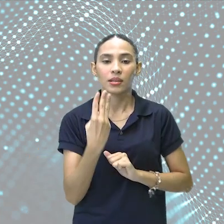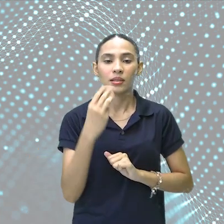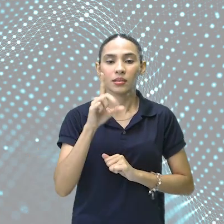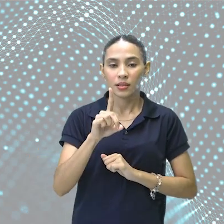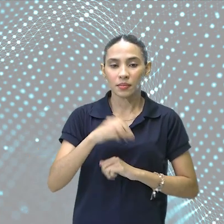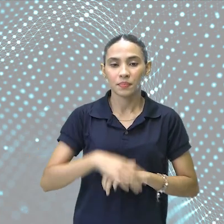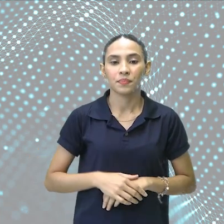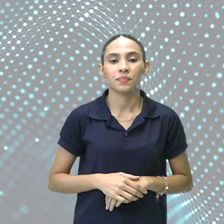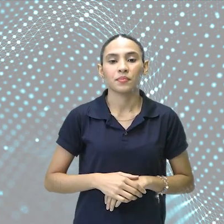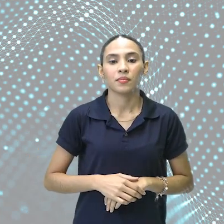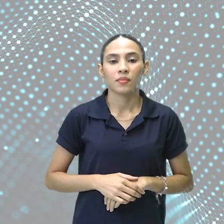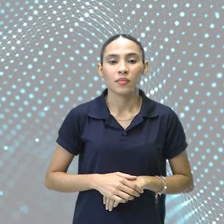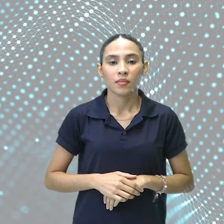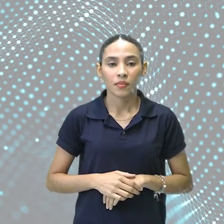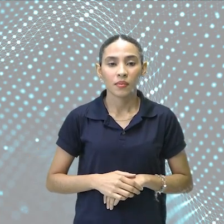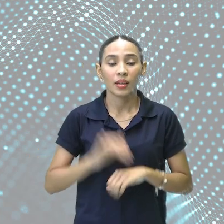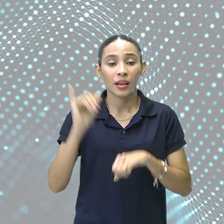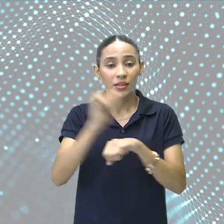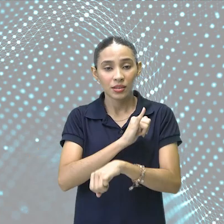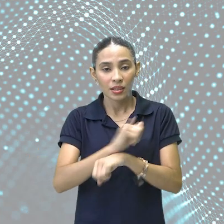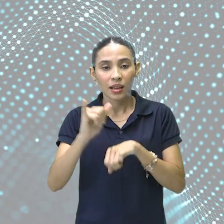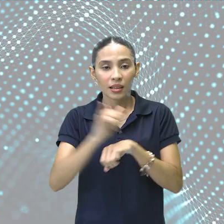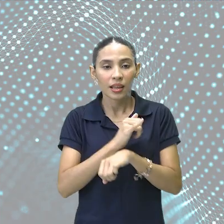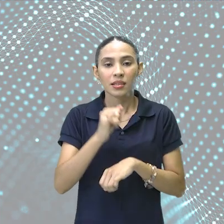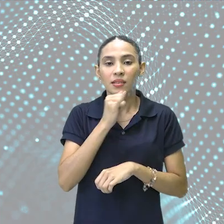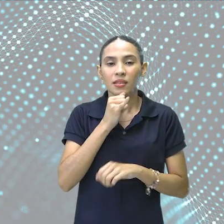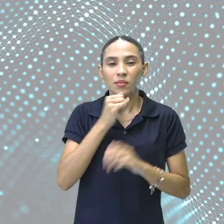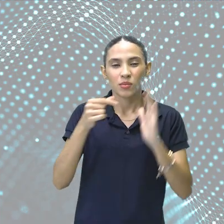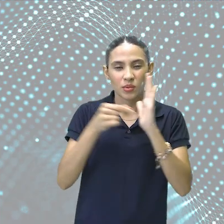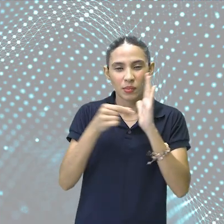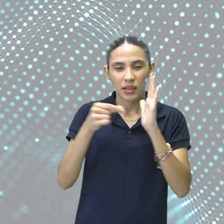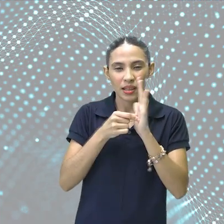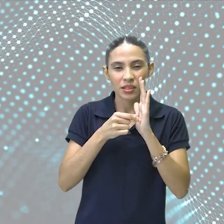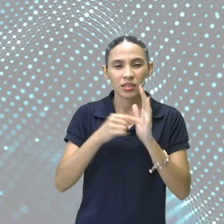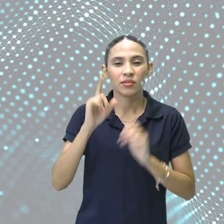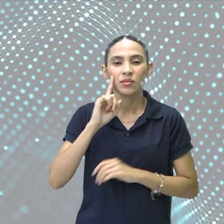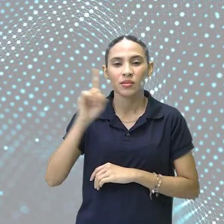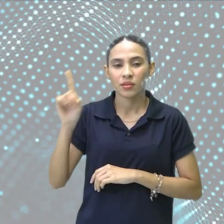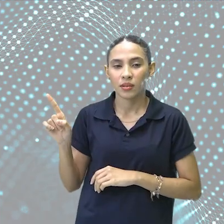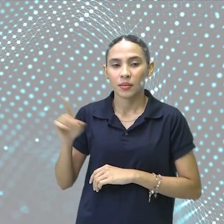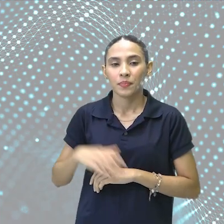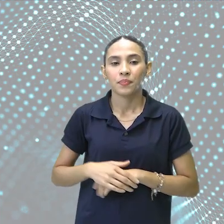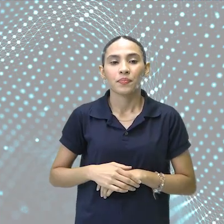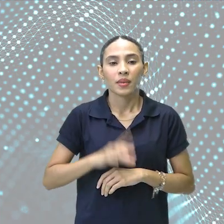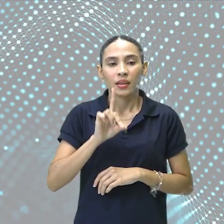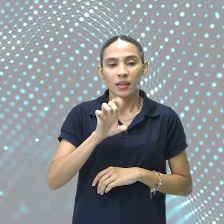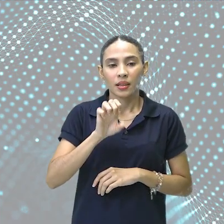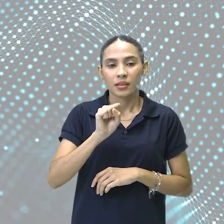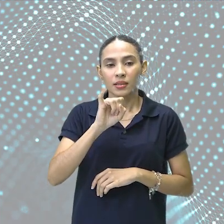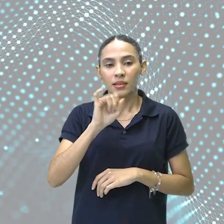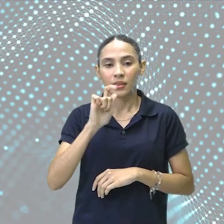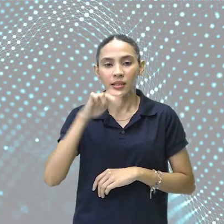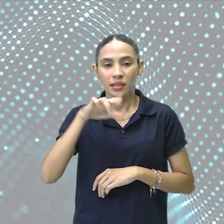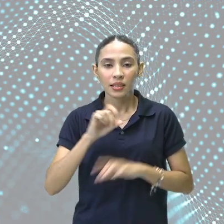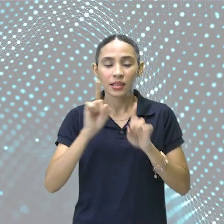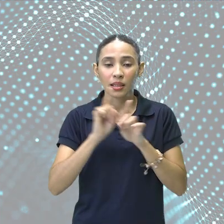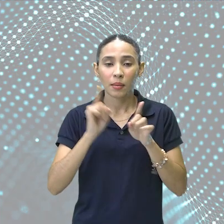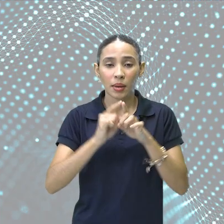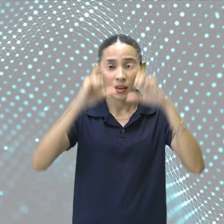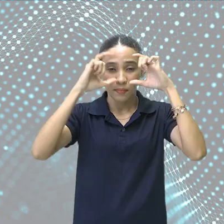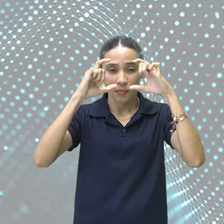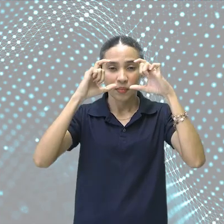3D. Ferramentas como softwares de design e realidade